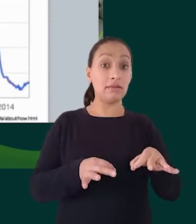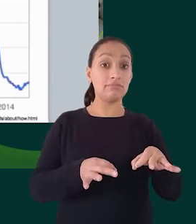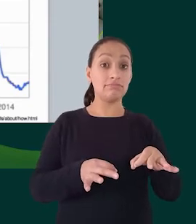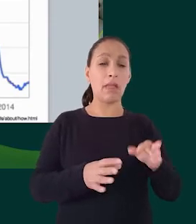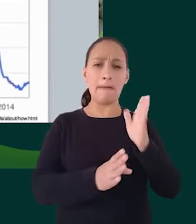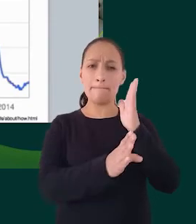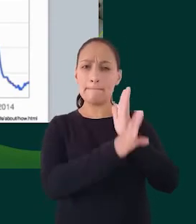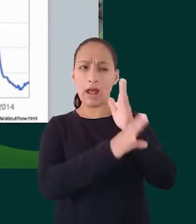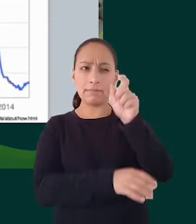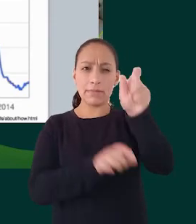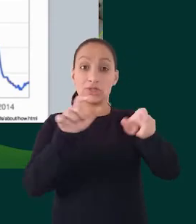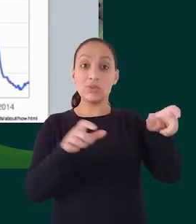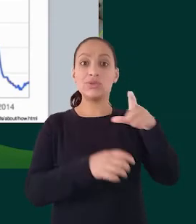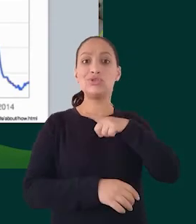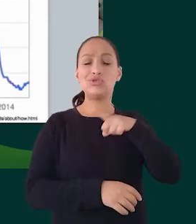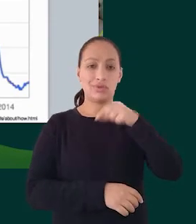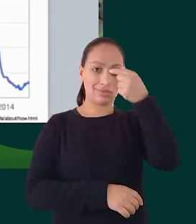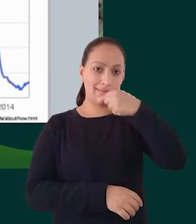que tinham gripe,